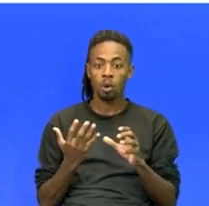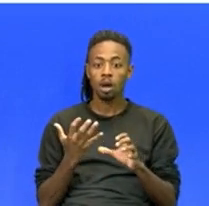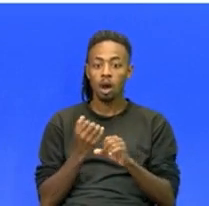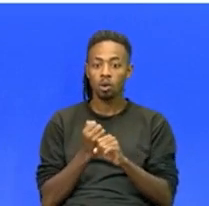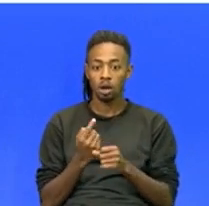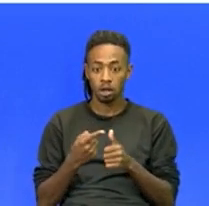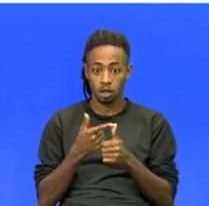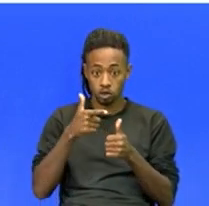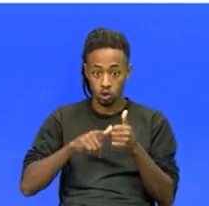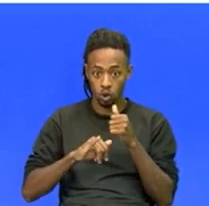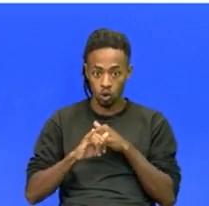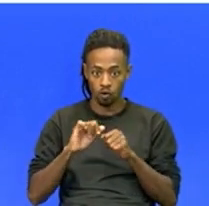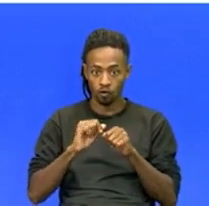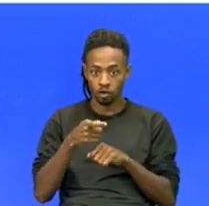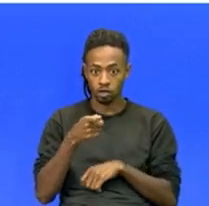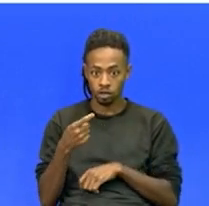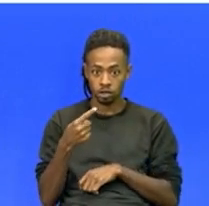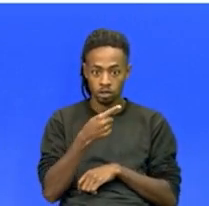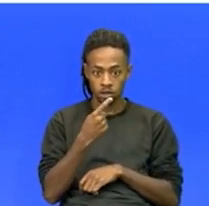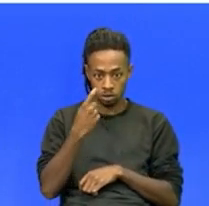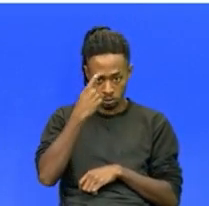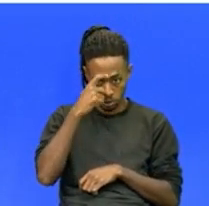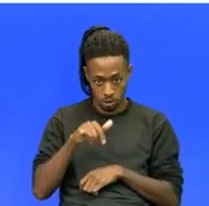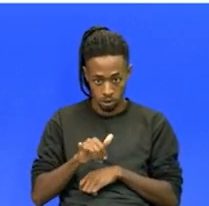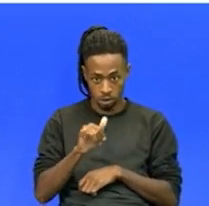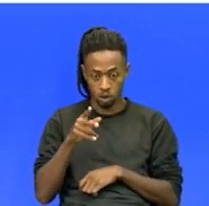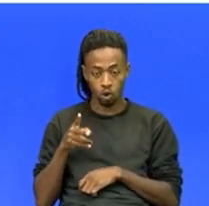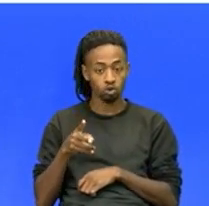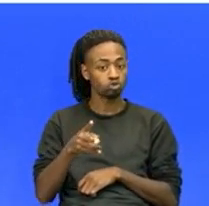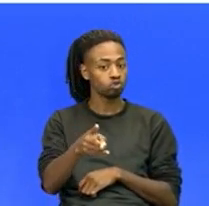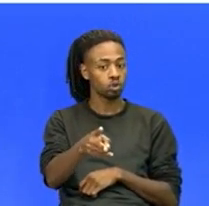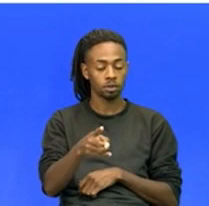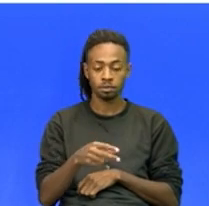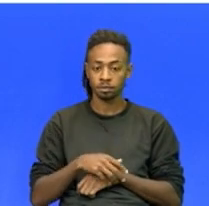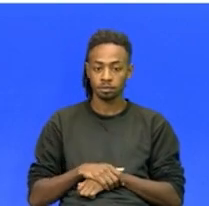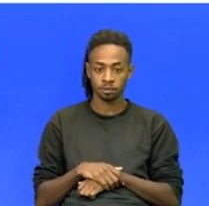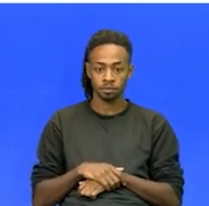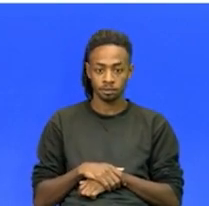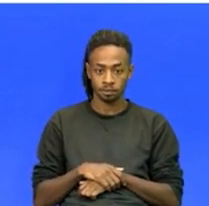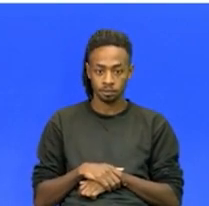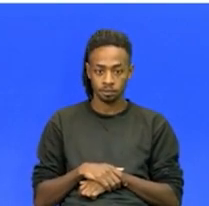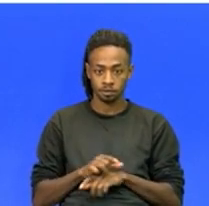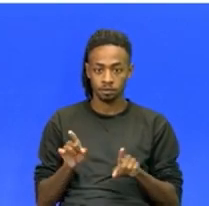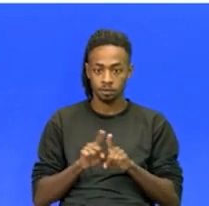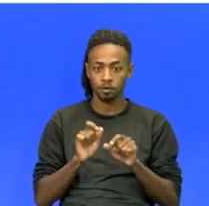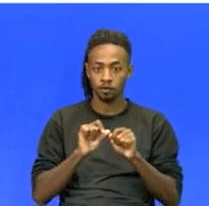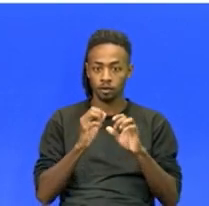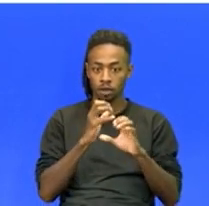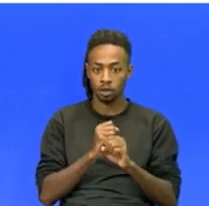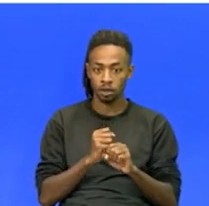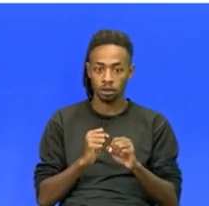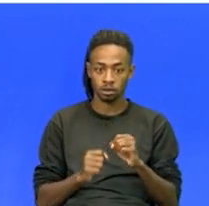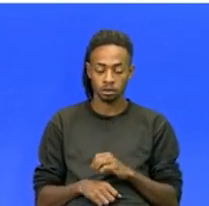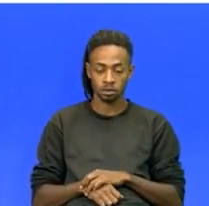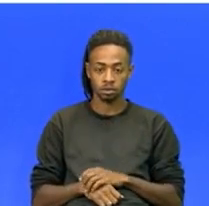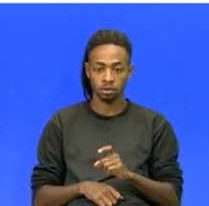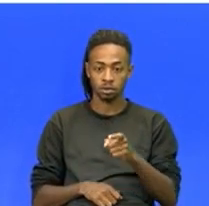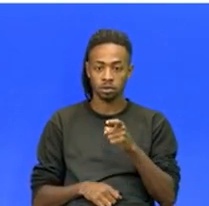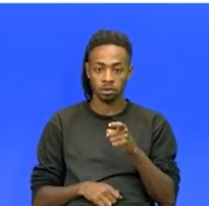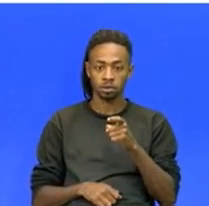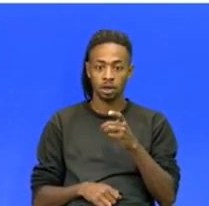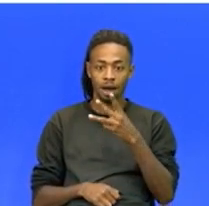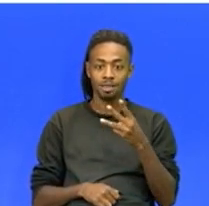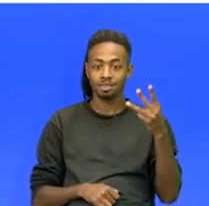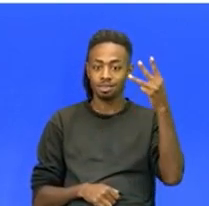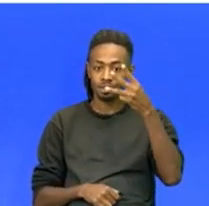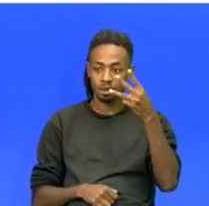Mais uma vez, para x, eu considero y constante. E, fazendo a derivada de x elevado à terceira, vai